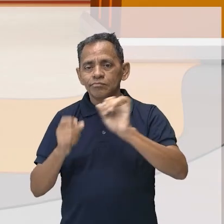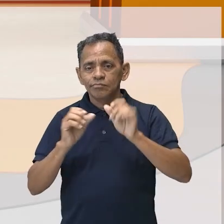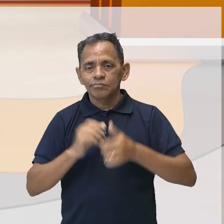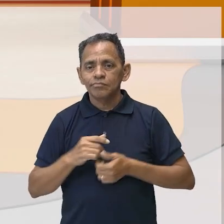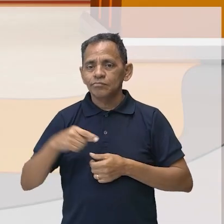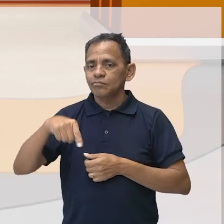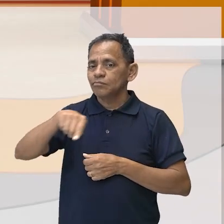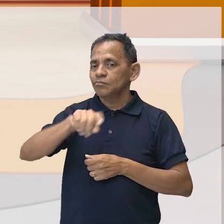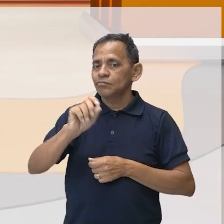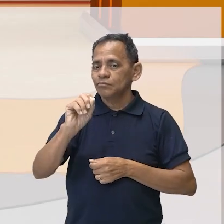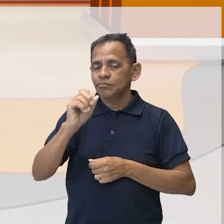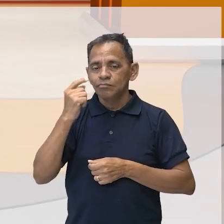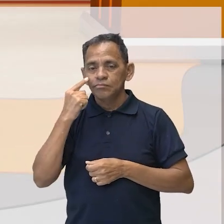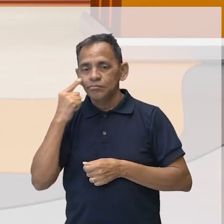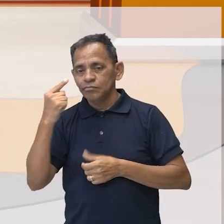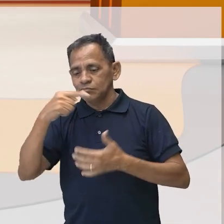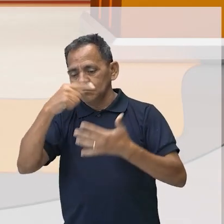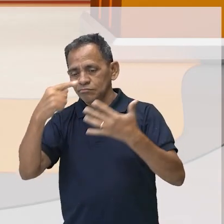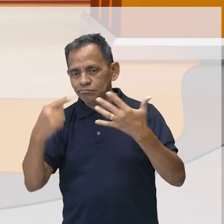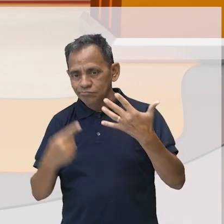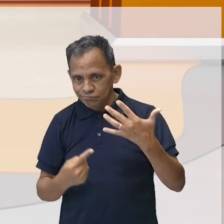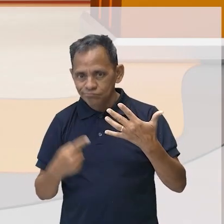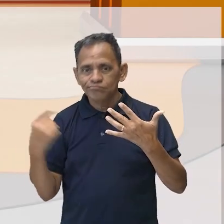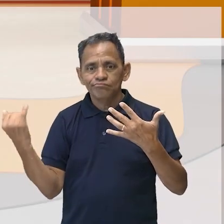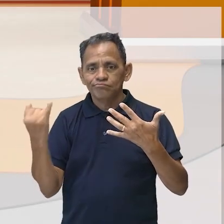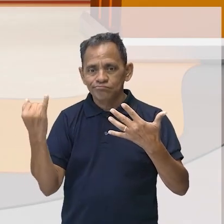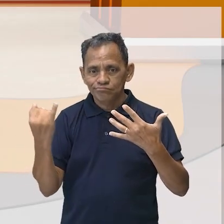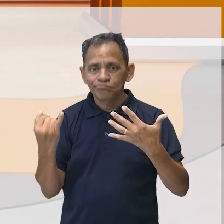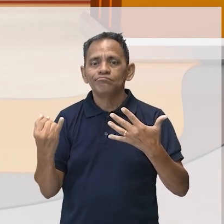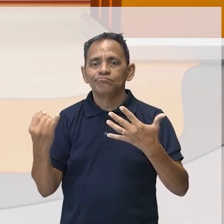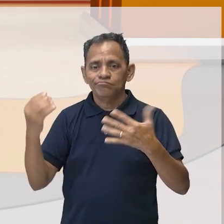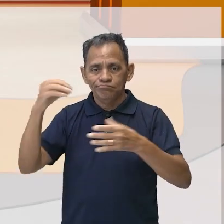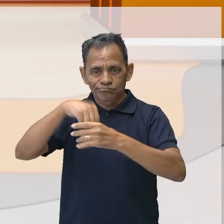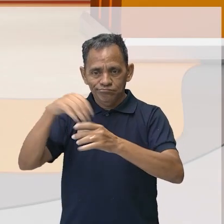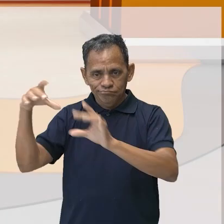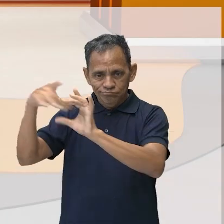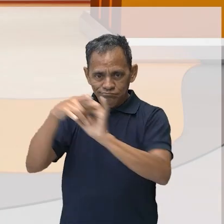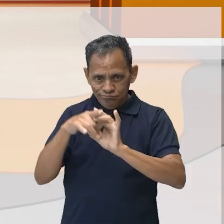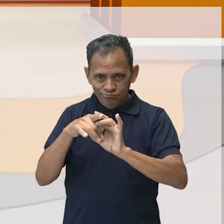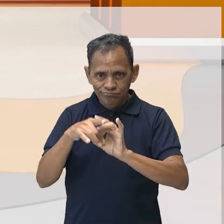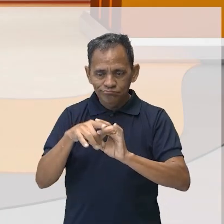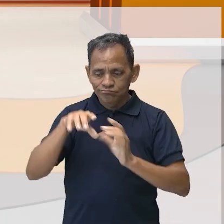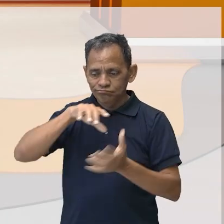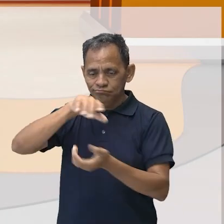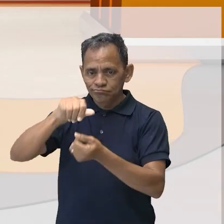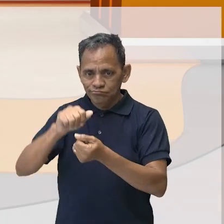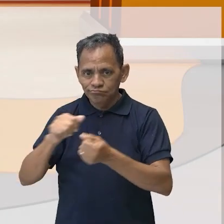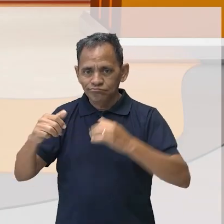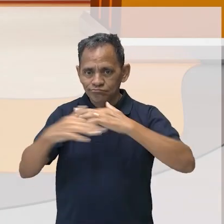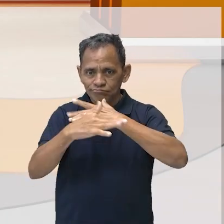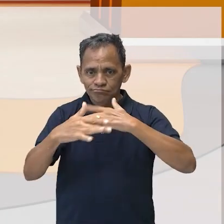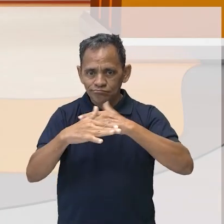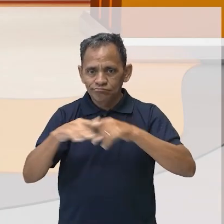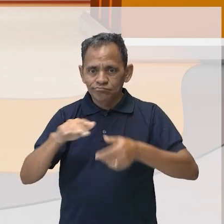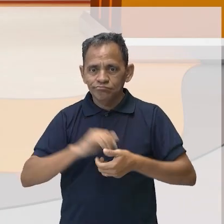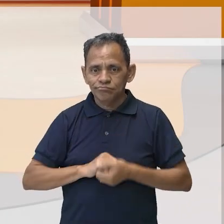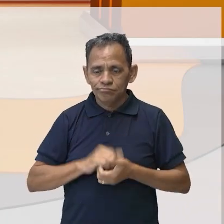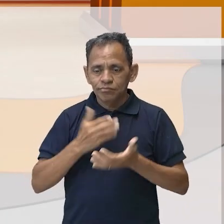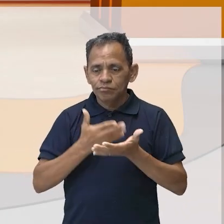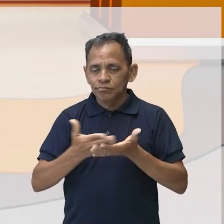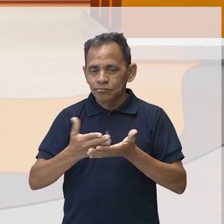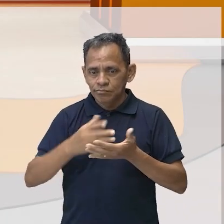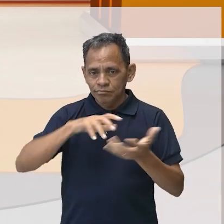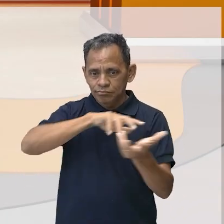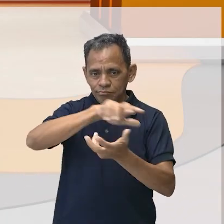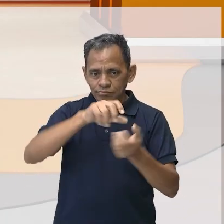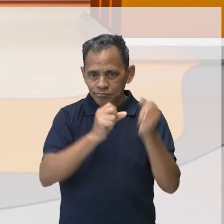são importantes dentro desse contexto de um mundo mais urbanizado, né? Bem, a partir das